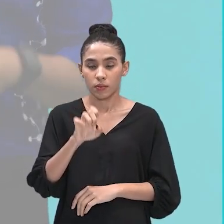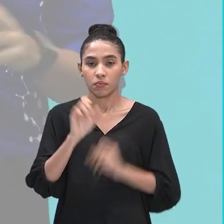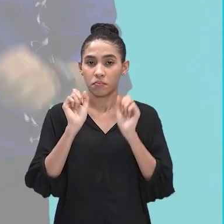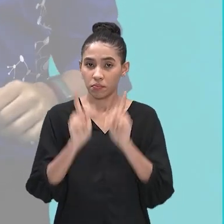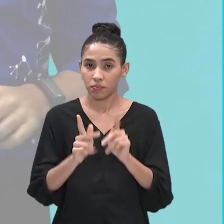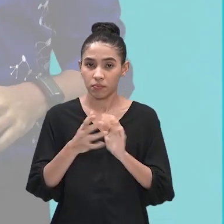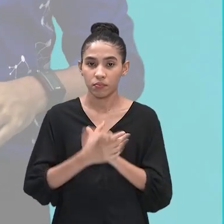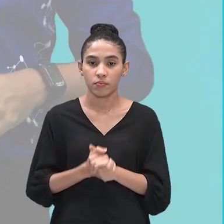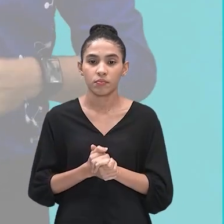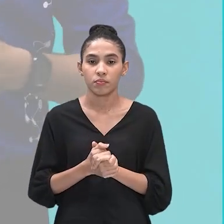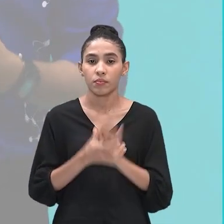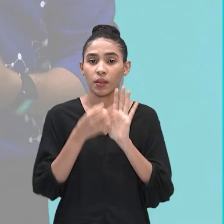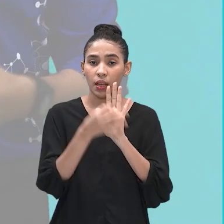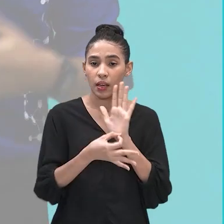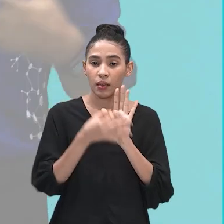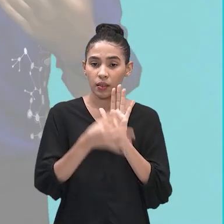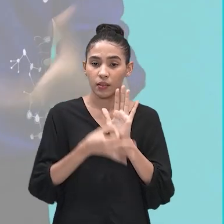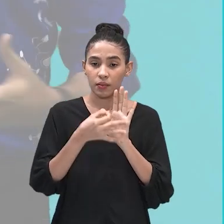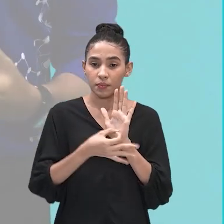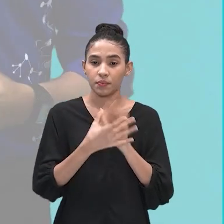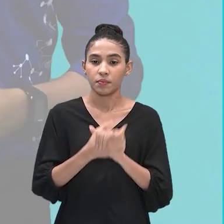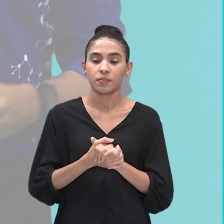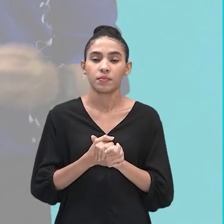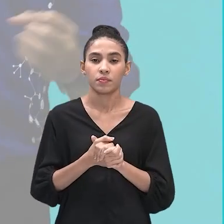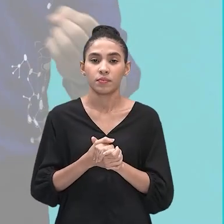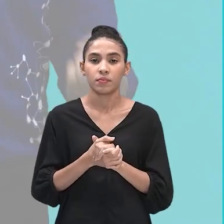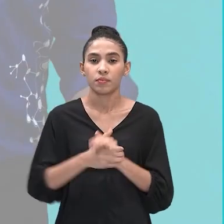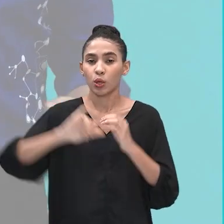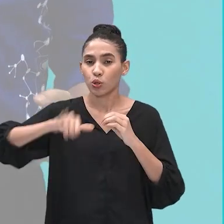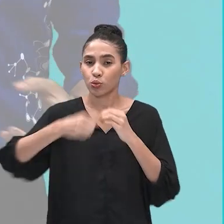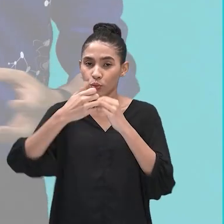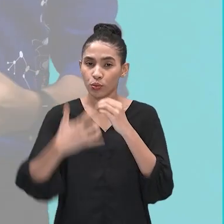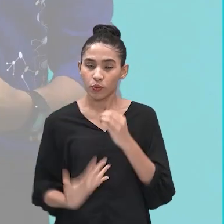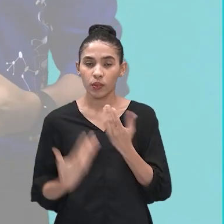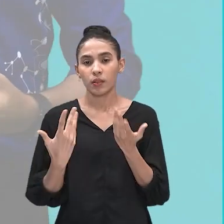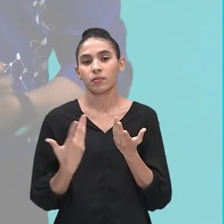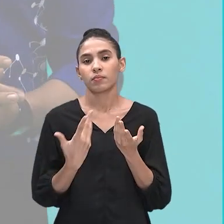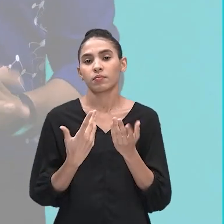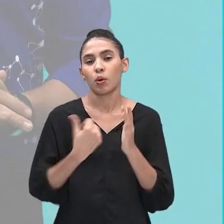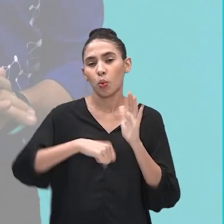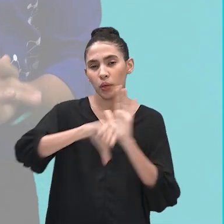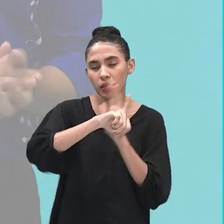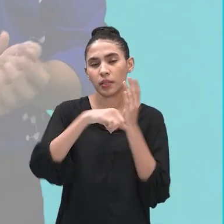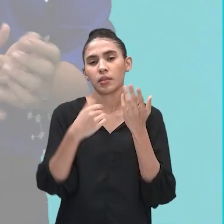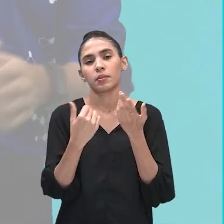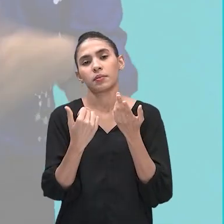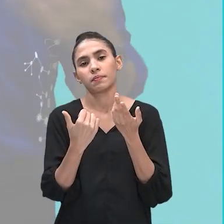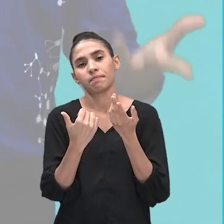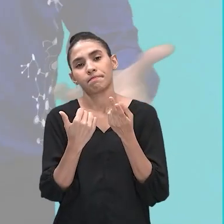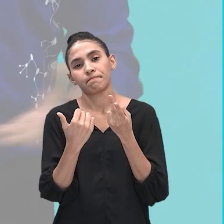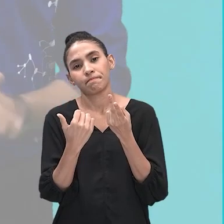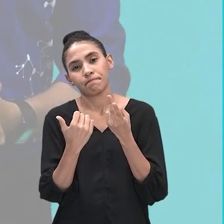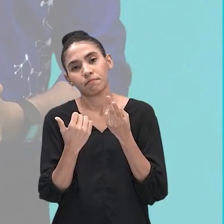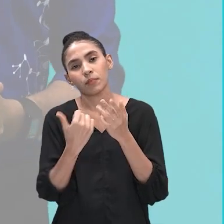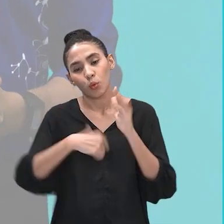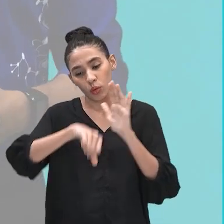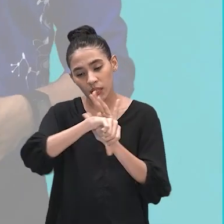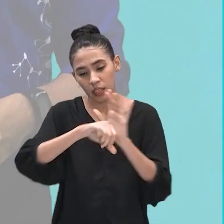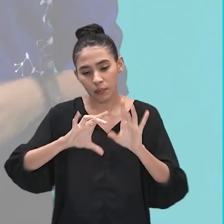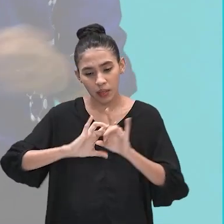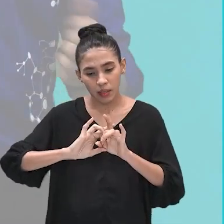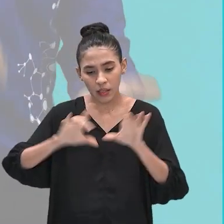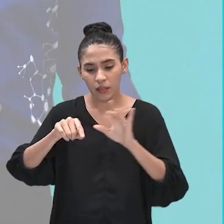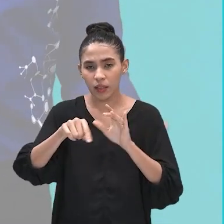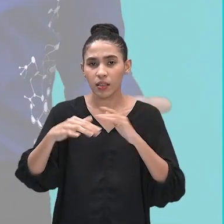tá? Então, nesse argumento, para justificar aí a conclusão, né, do crime que a gente acabou de ver, que o crime tomará conta da